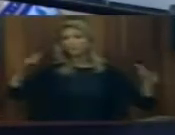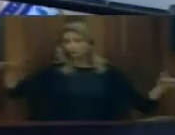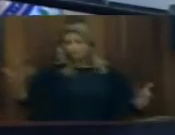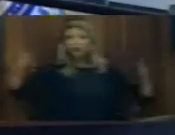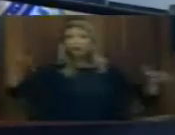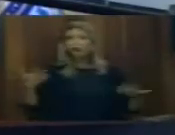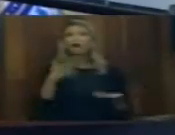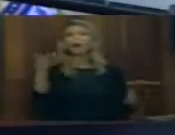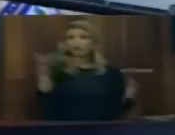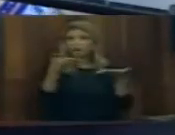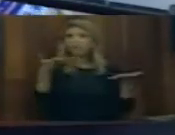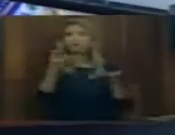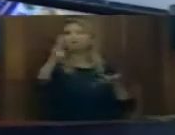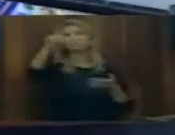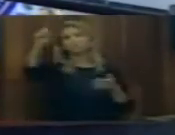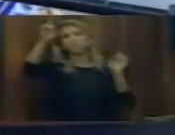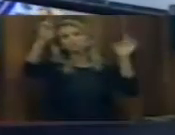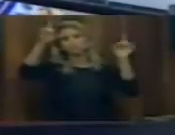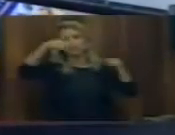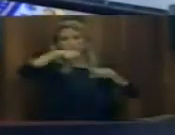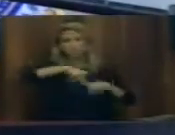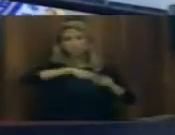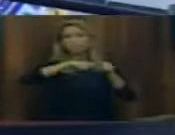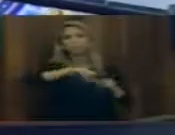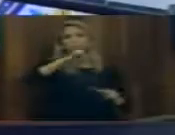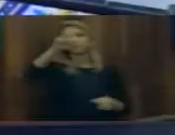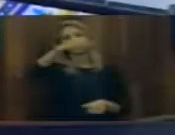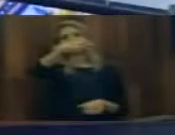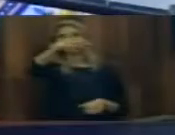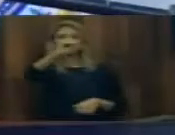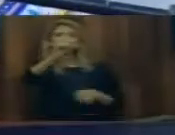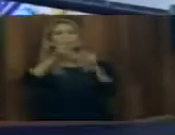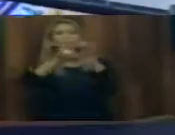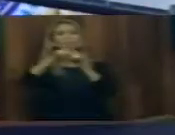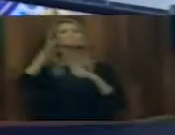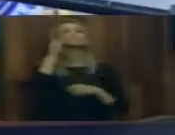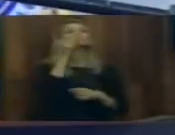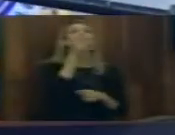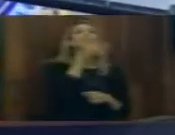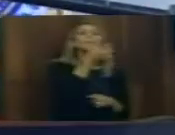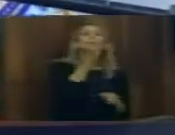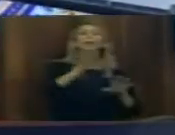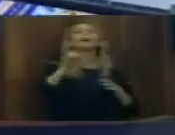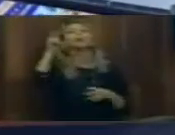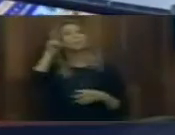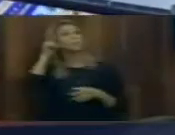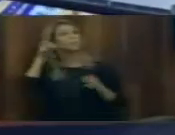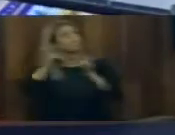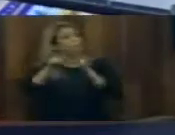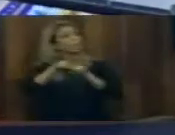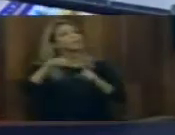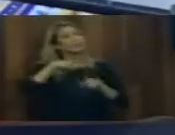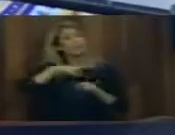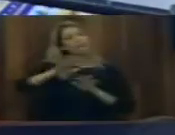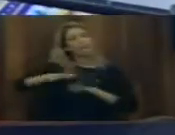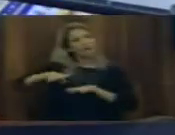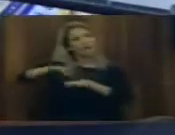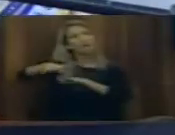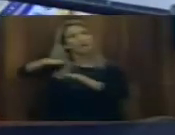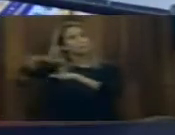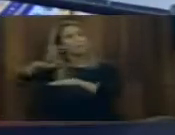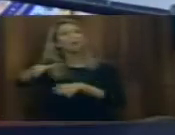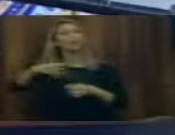30 de setembro. E lembrando que também em setembro, agora, nós vamos ter a nossa caminhada contra a